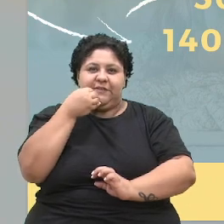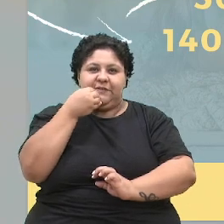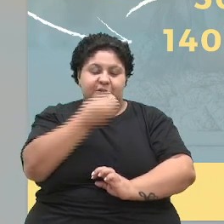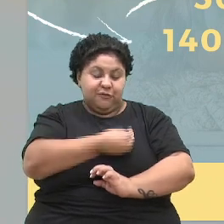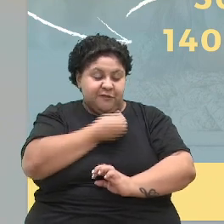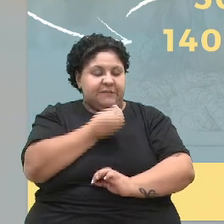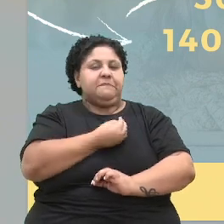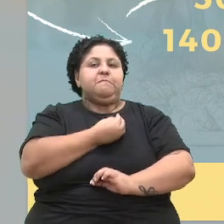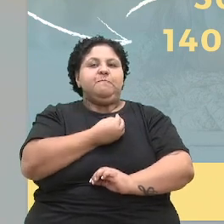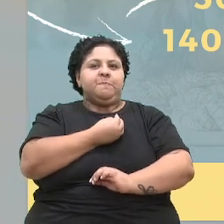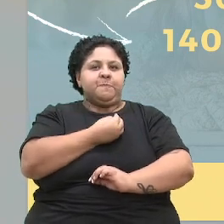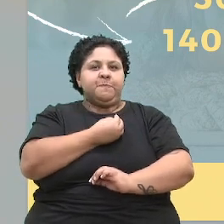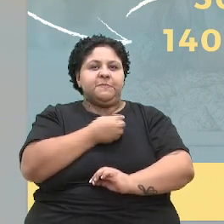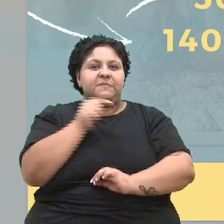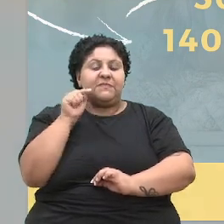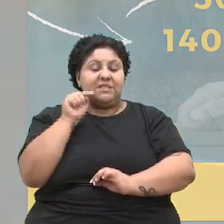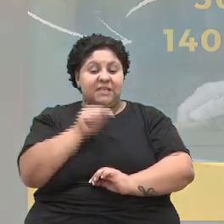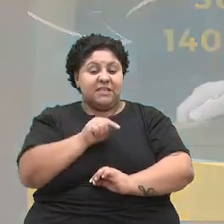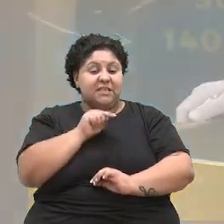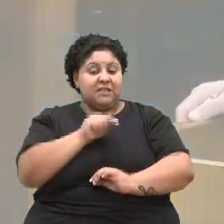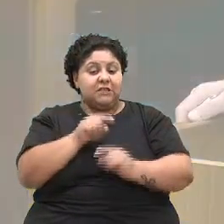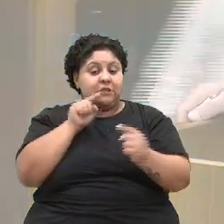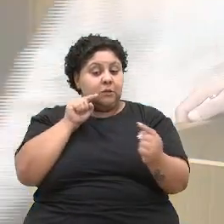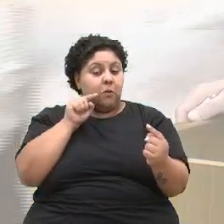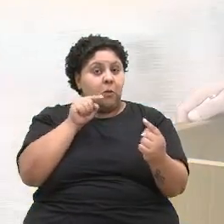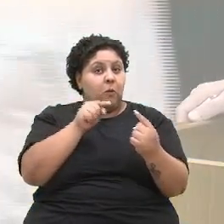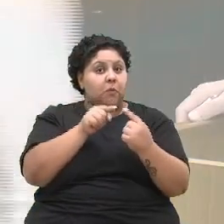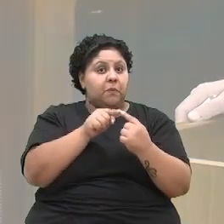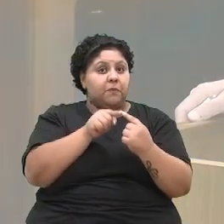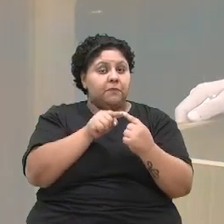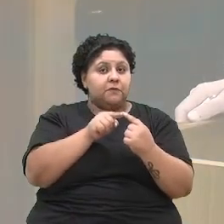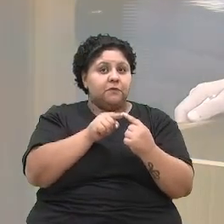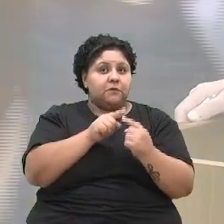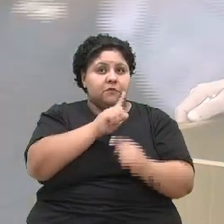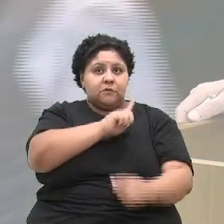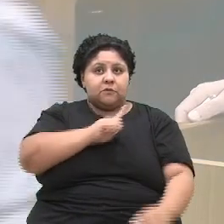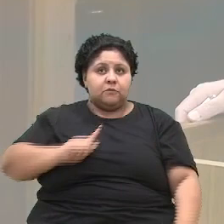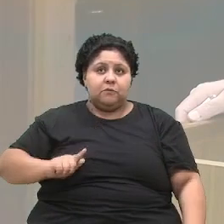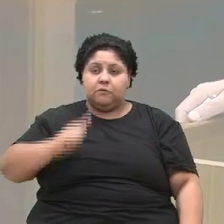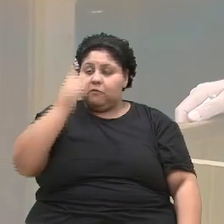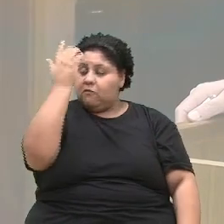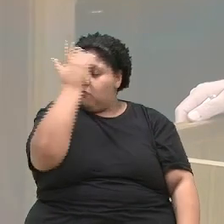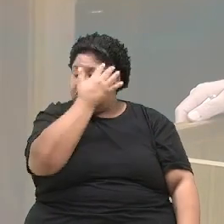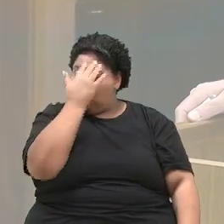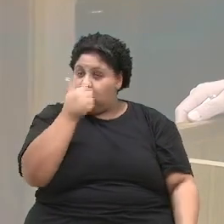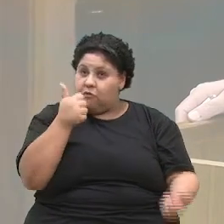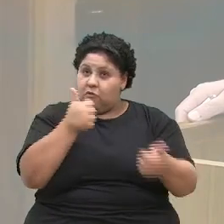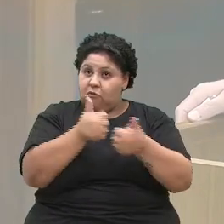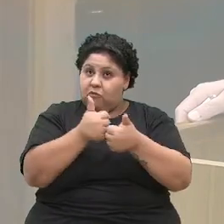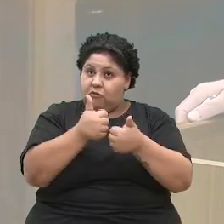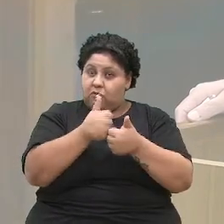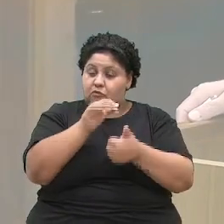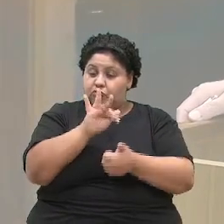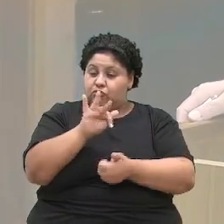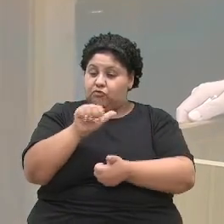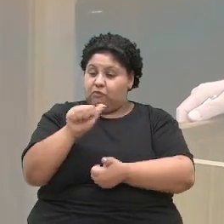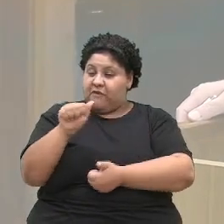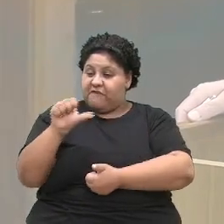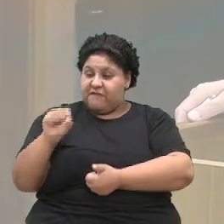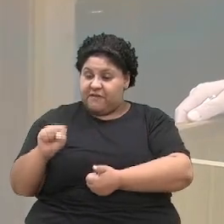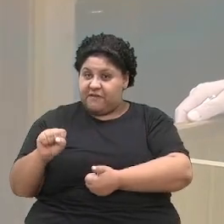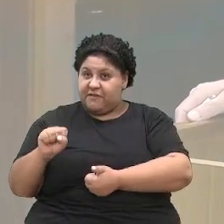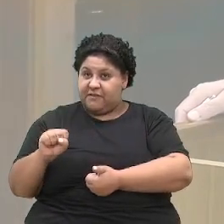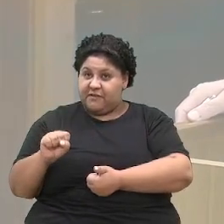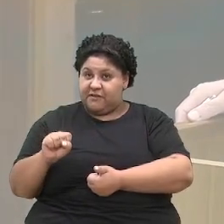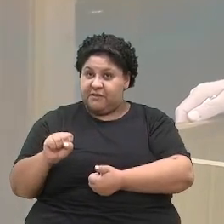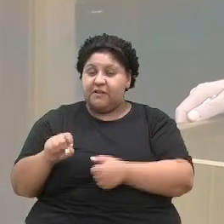vida. E este é o propósito que o governo Adiló, juntamente com a Fundação de Assistência Social, com os